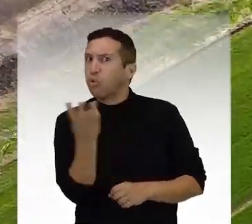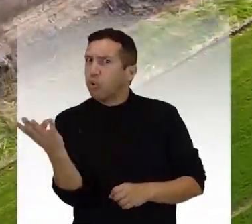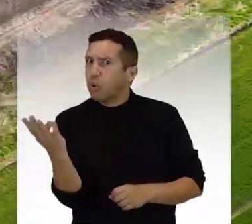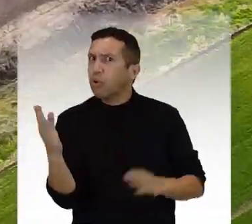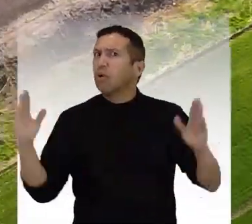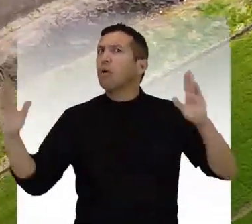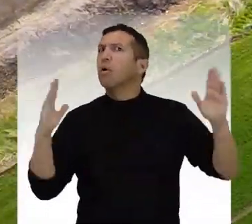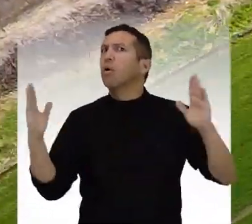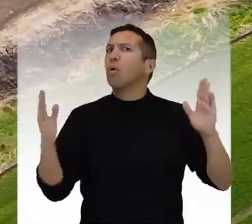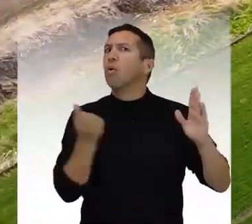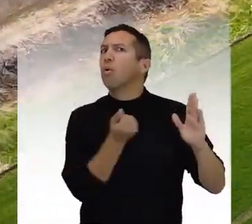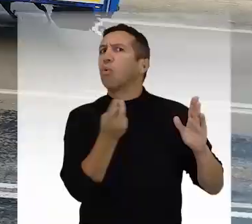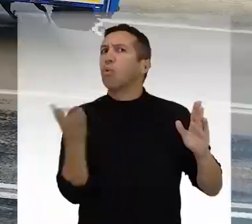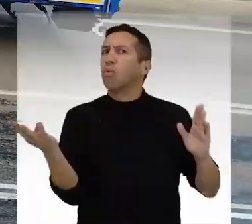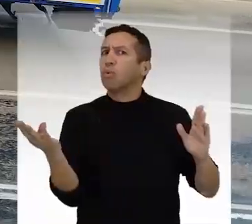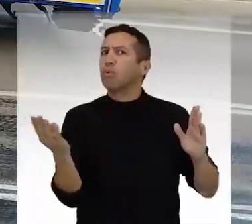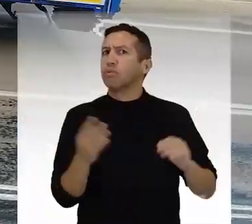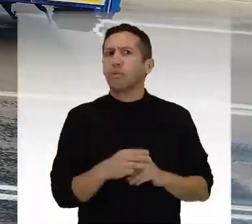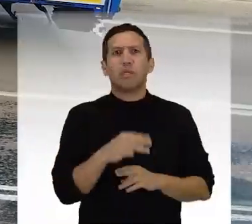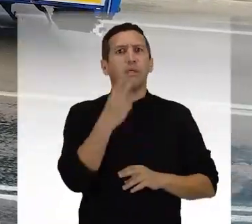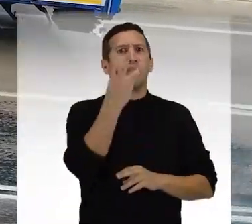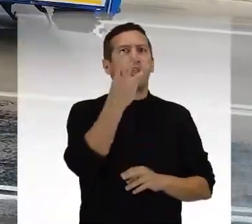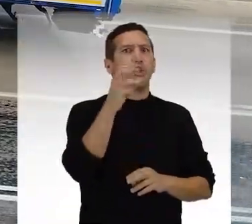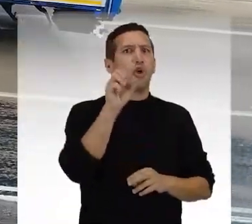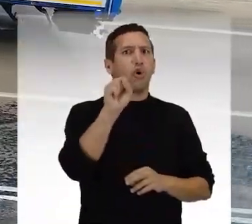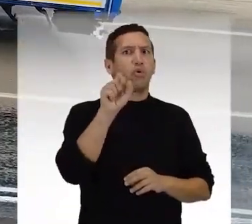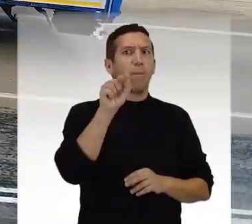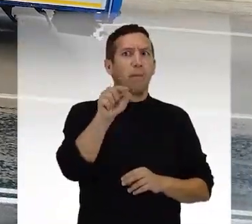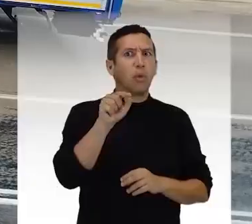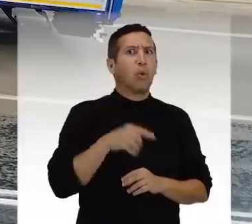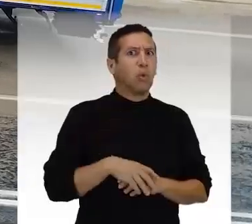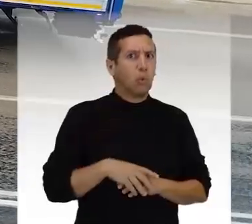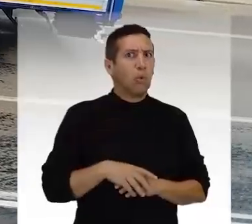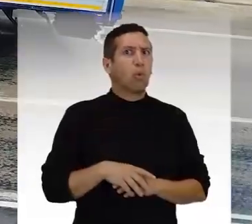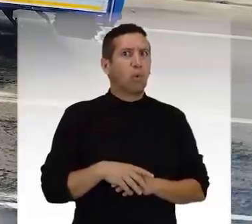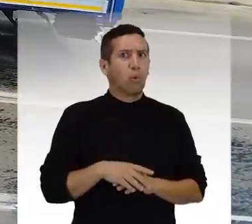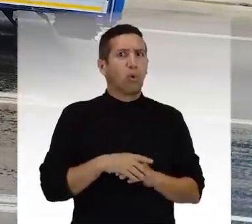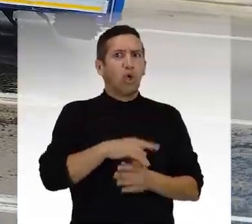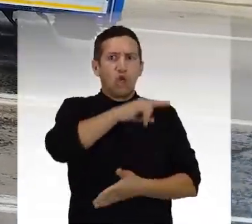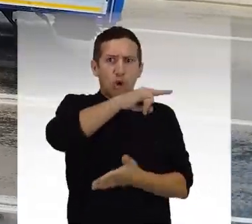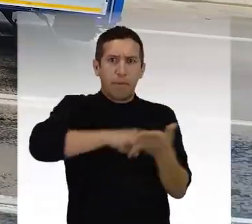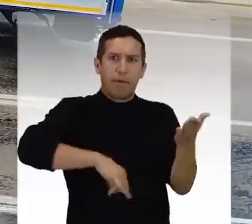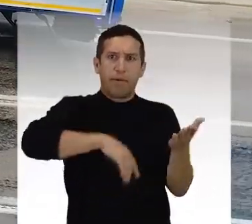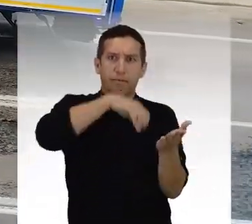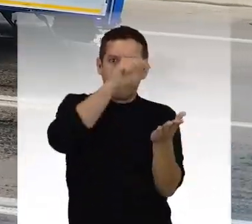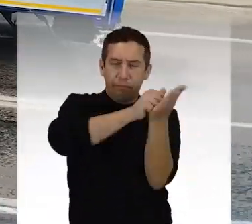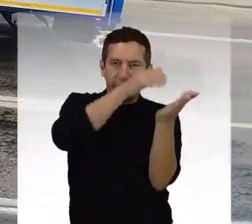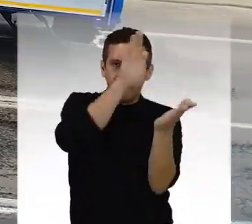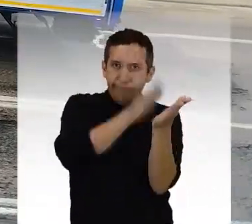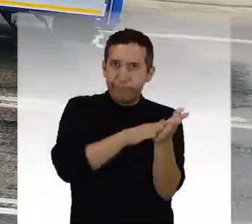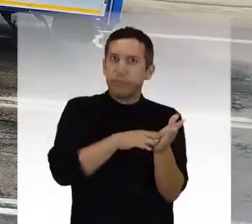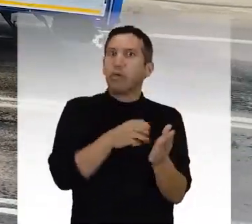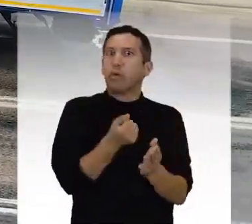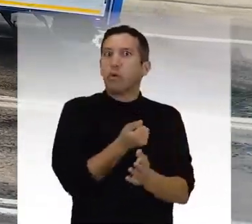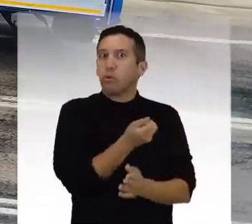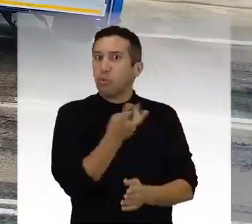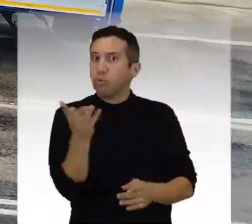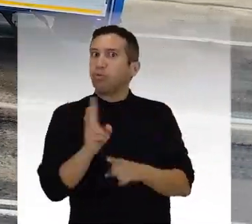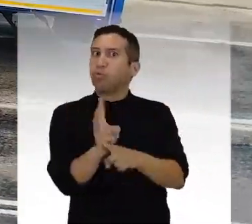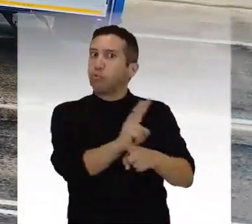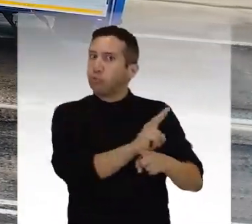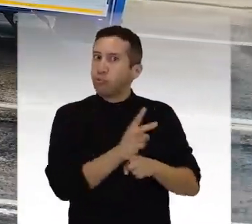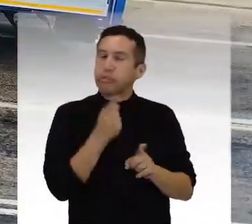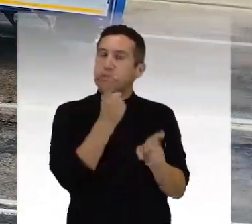Ao longo de 2023, o número é ainda maior. São mais de 32 mil autos de infração, o que representa cerca